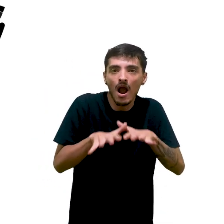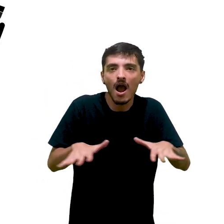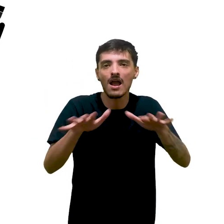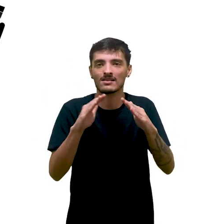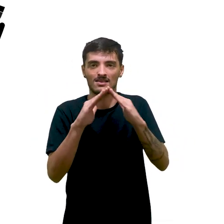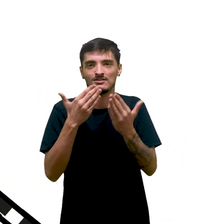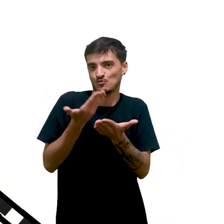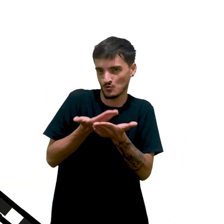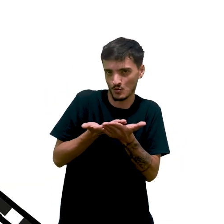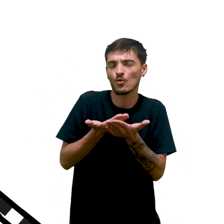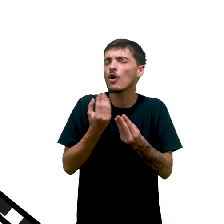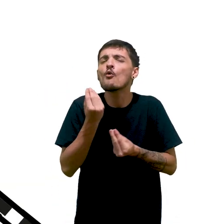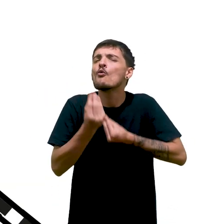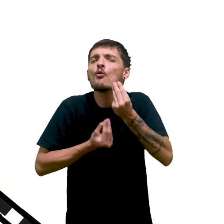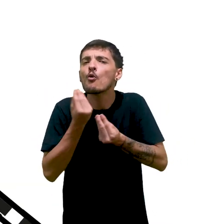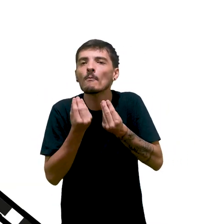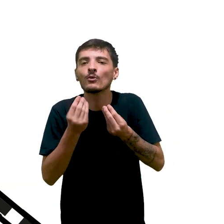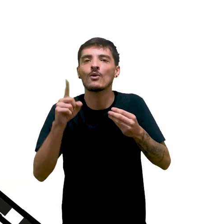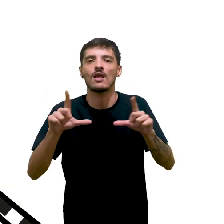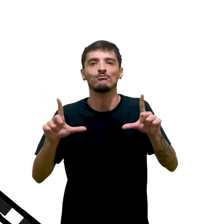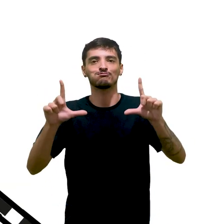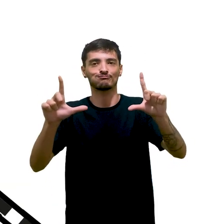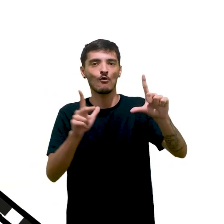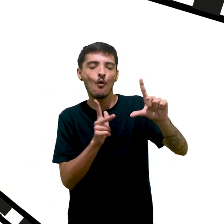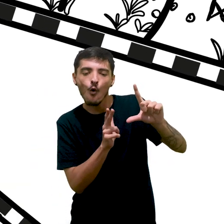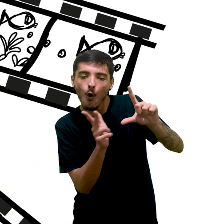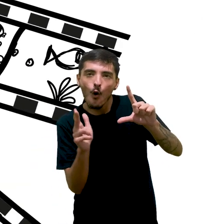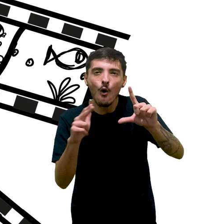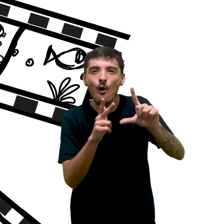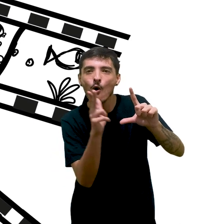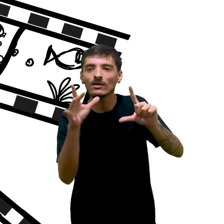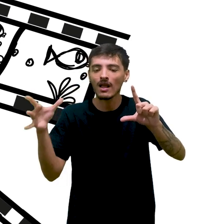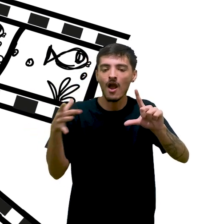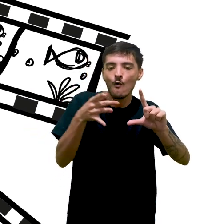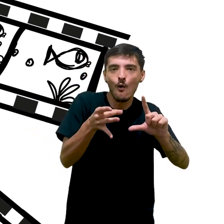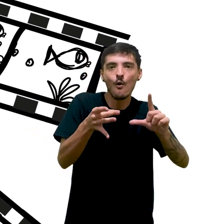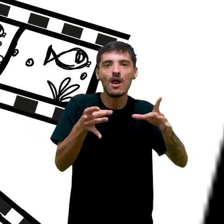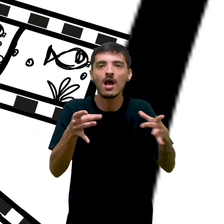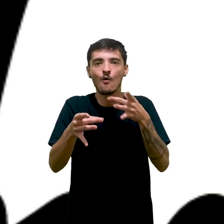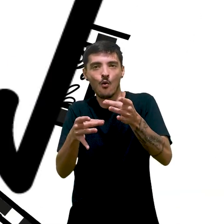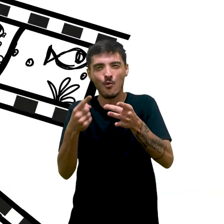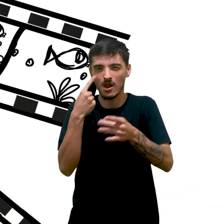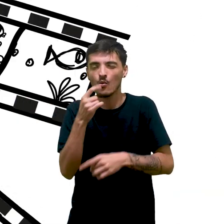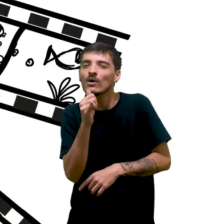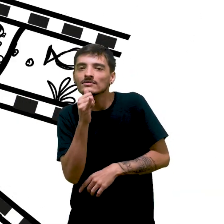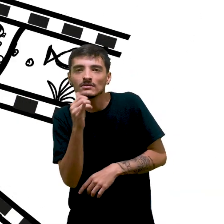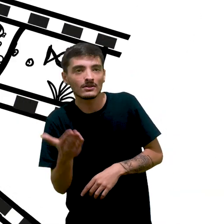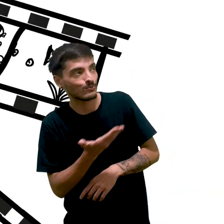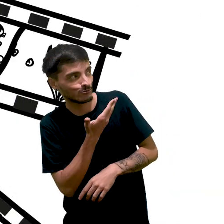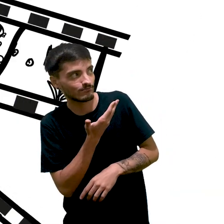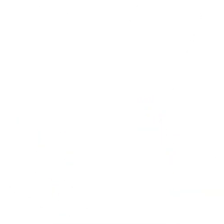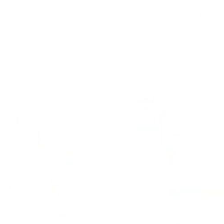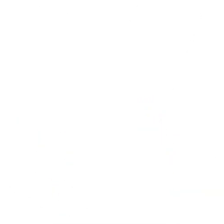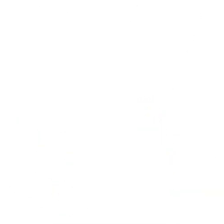corta um filmes? rolo de negativo de filme. Tesoura e cola eram os maiores aliados daqueles que queriam condensar o tempo e espaço no cinema. Cola-se o negativo com